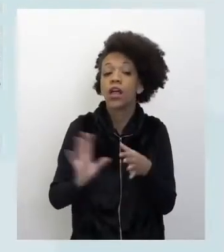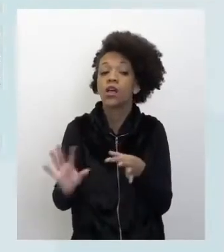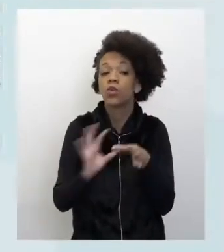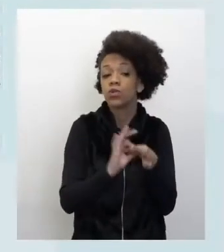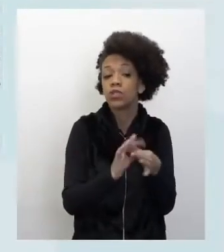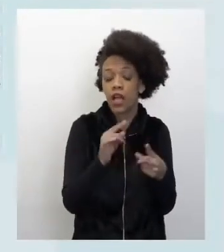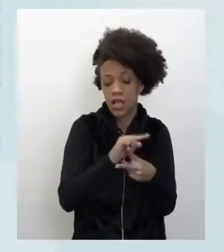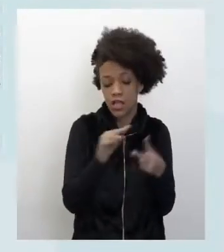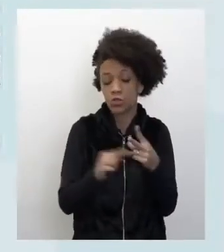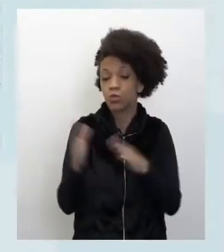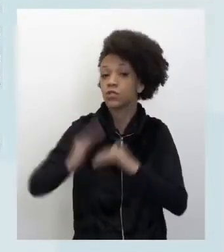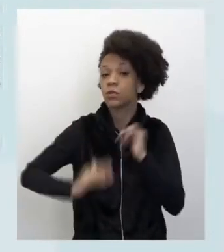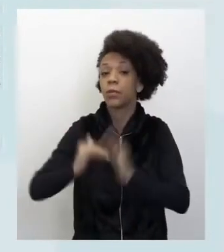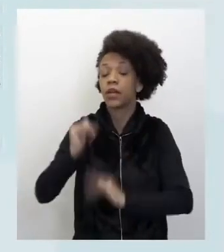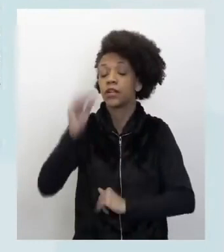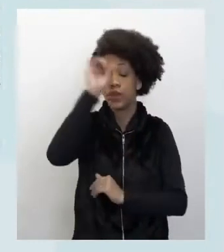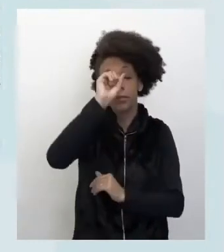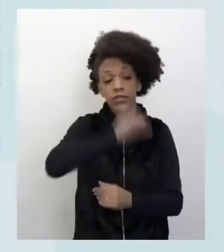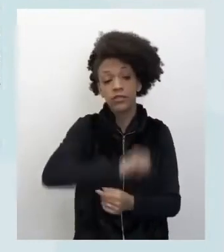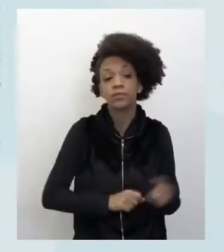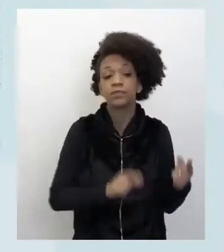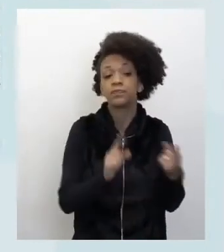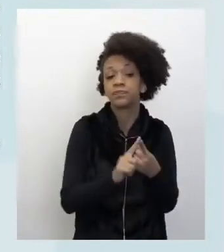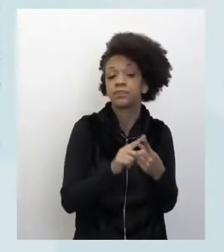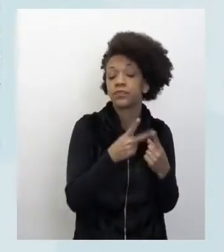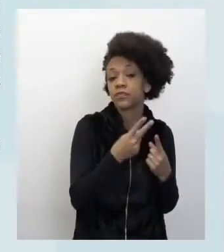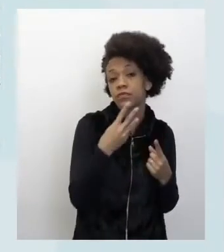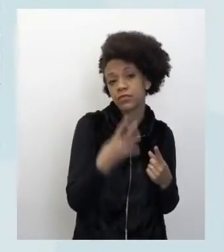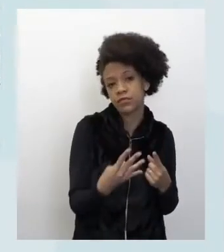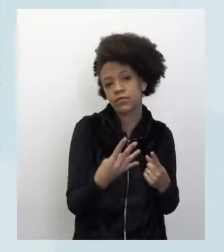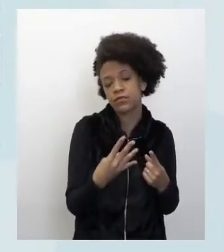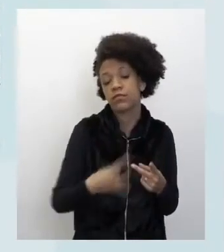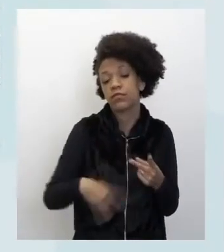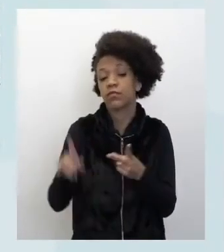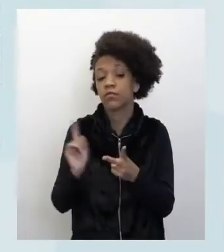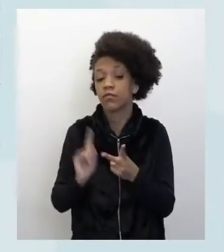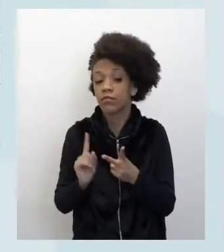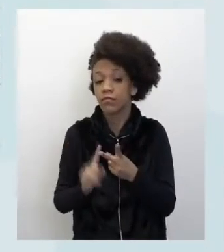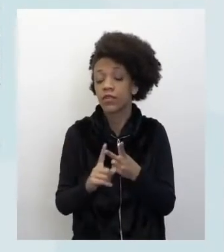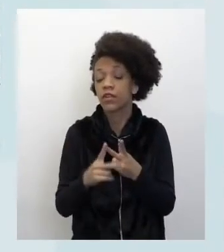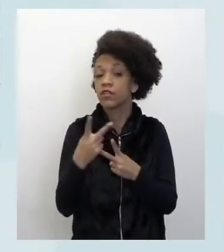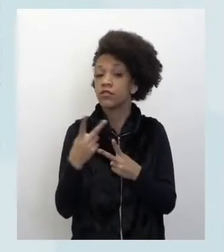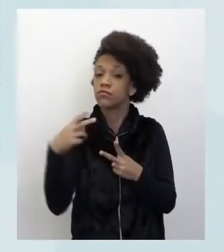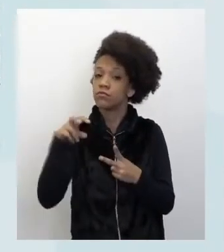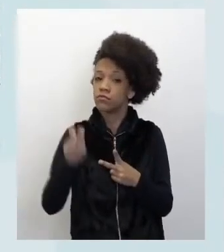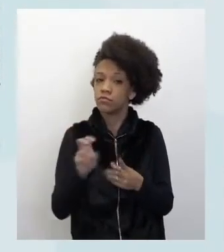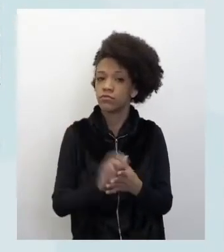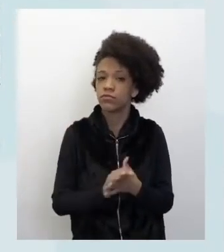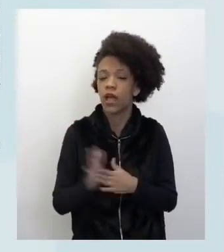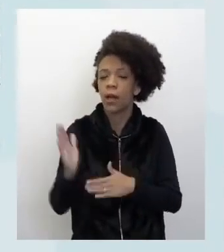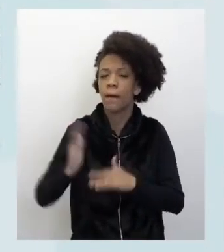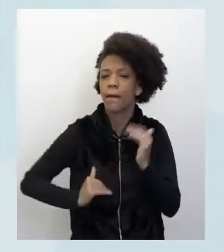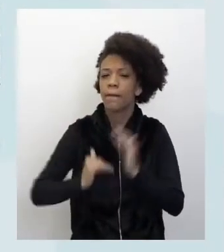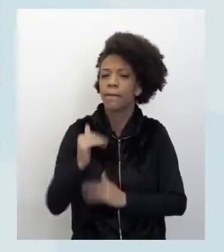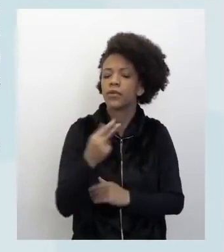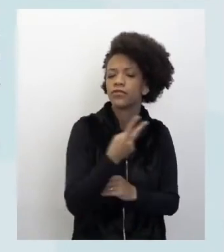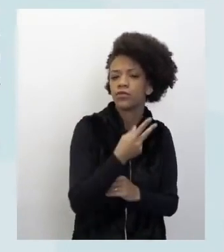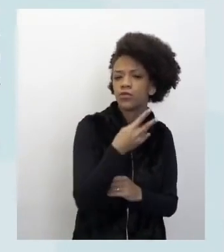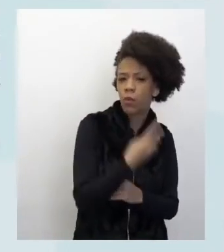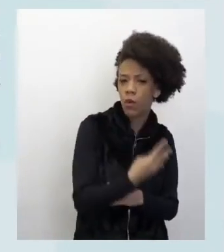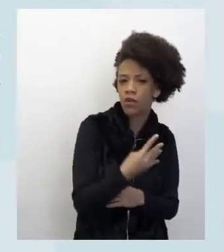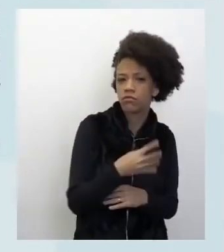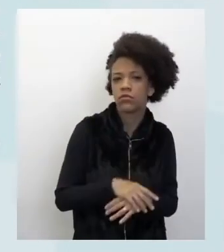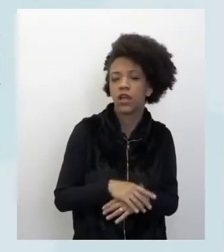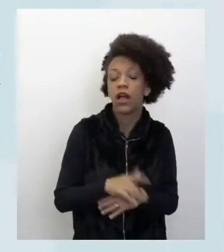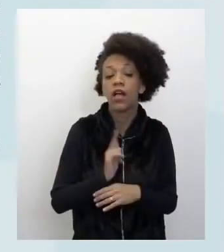duas habilidades, a habilidade 24 e a habilidade 25. A habilidade 24, ela